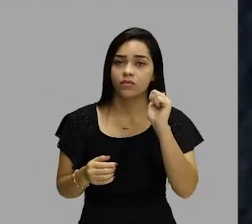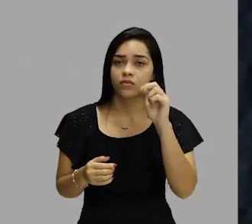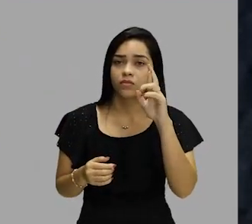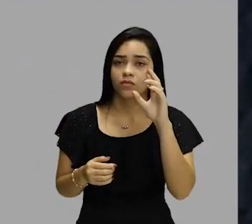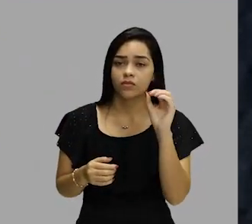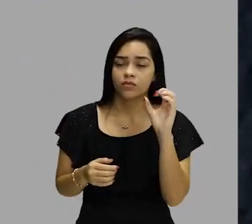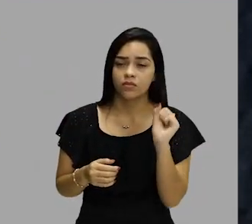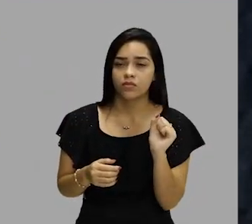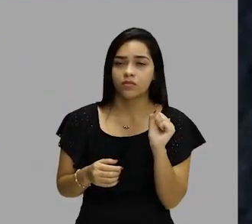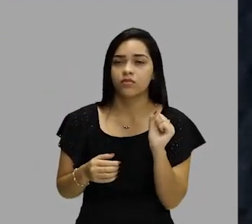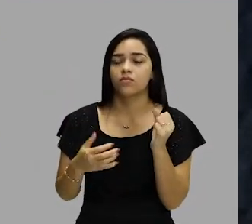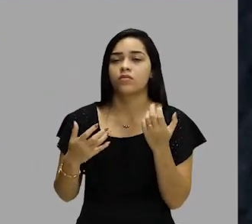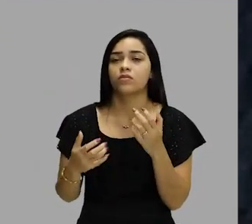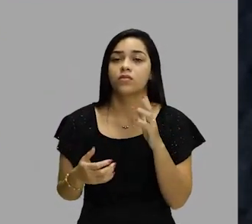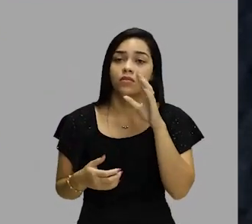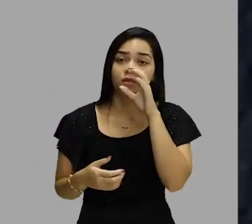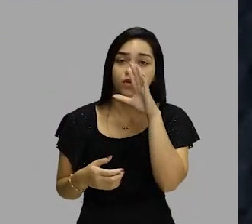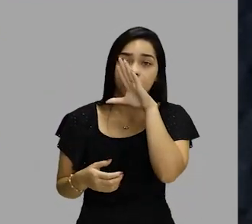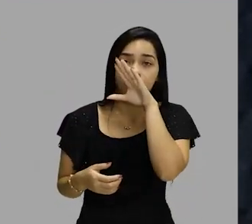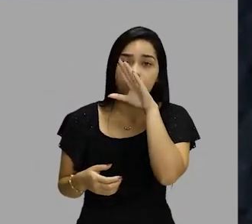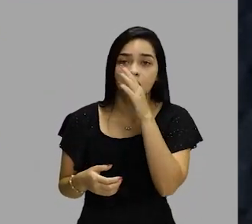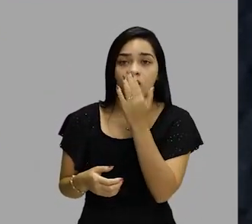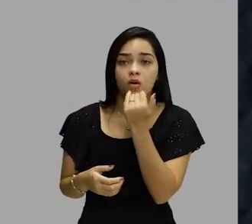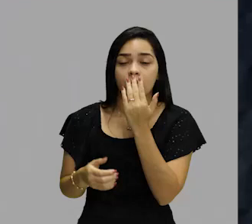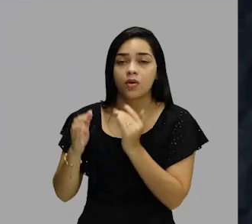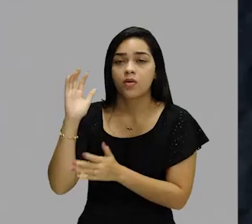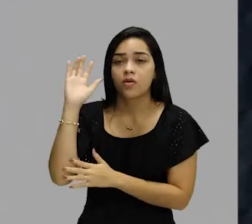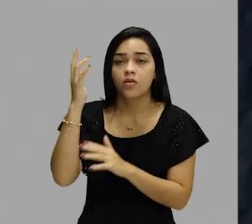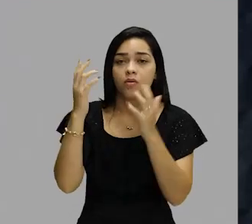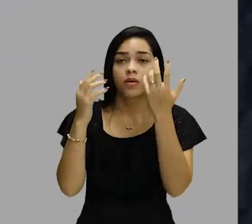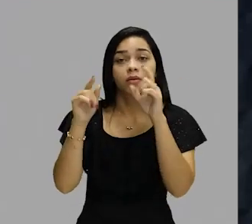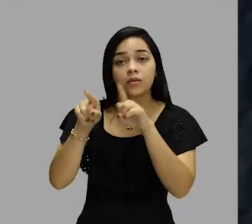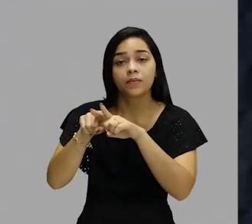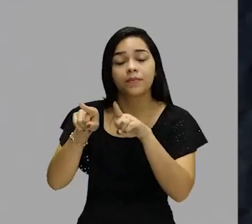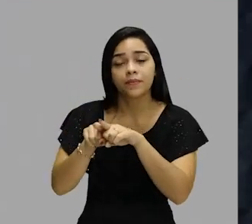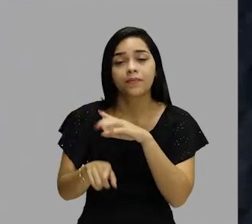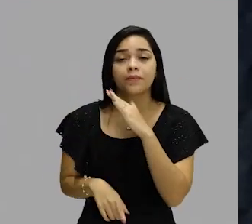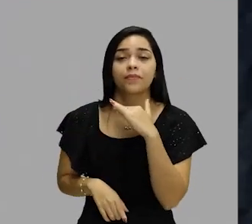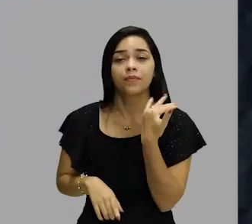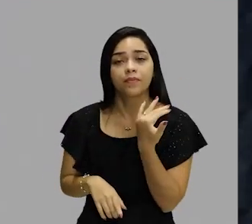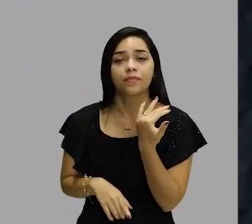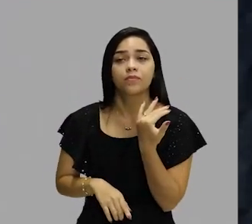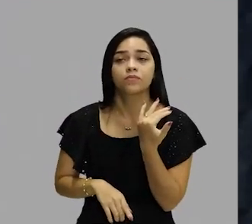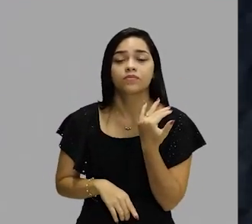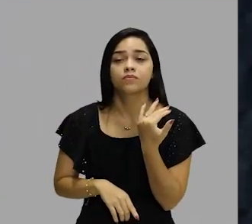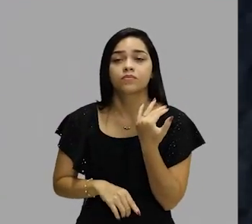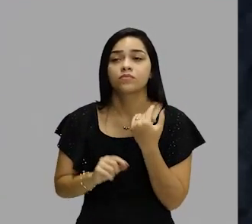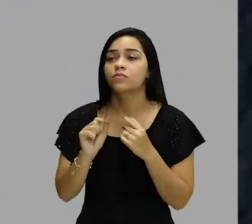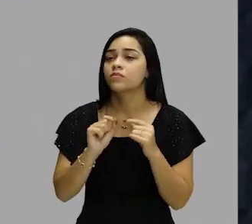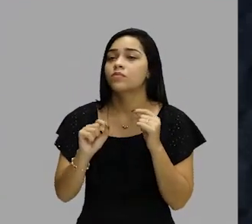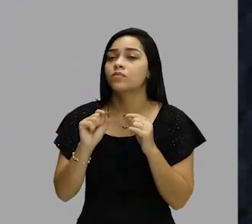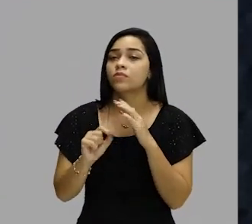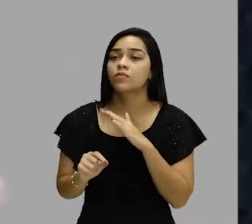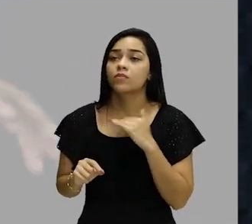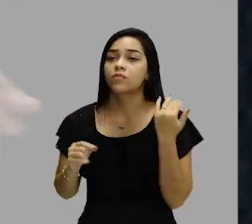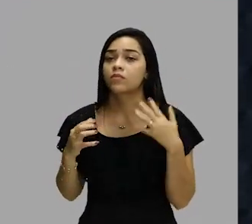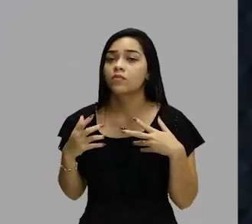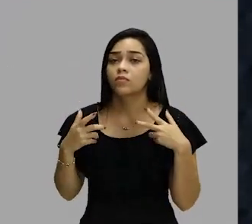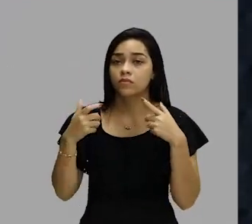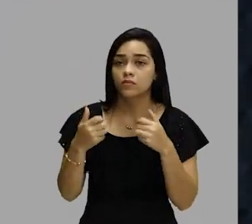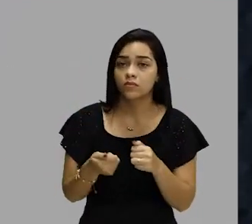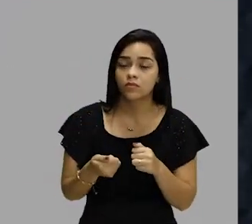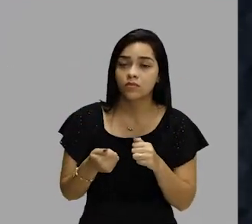dinossauros que eram herbívoros também morreram, certo? Consequentemente, morrendo todos